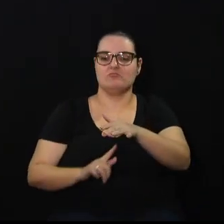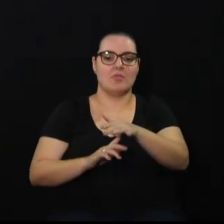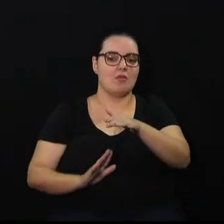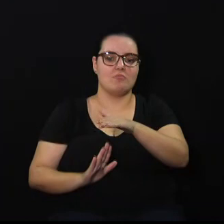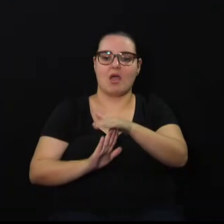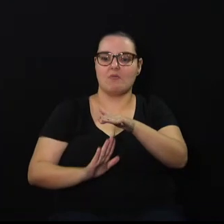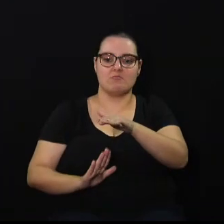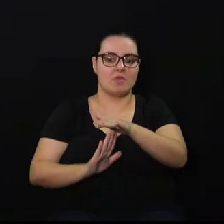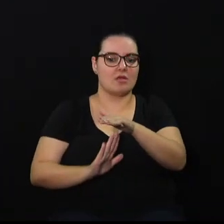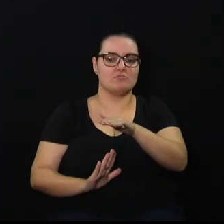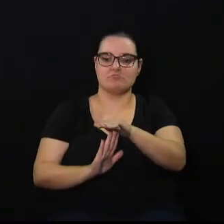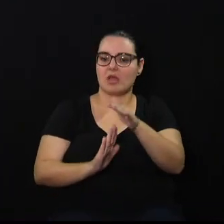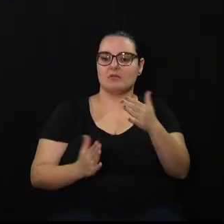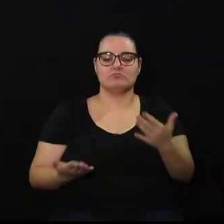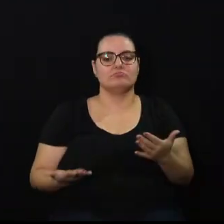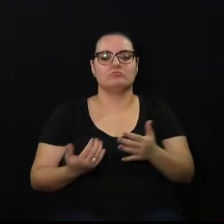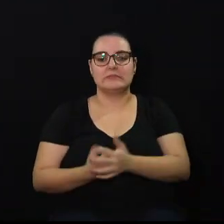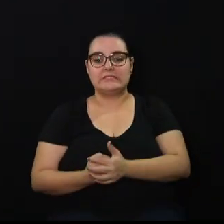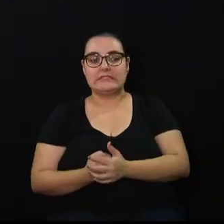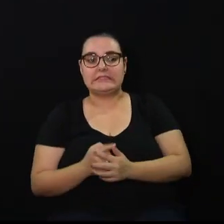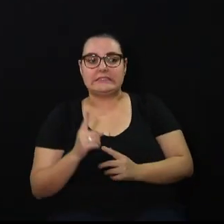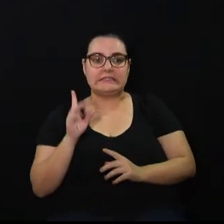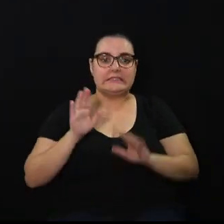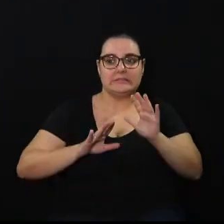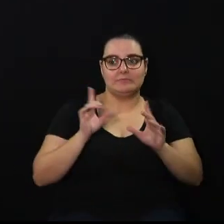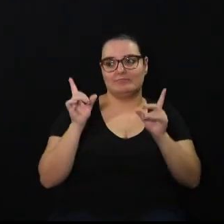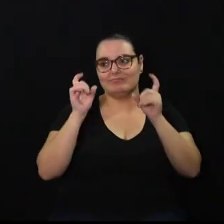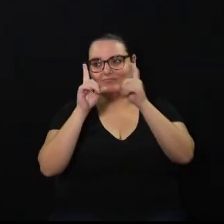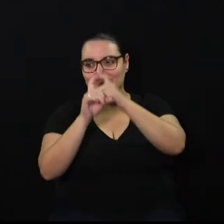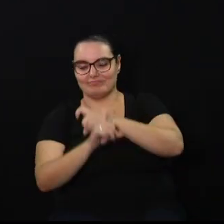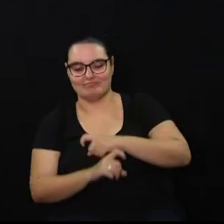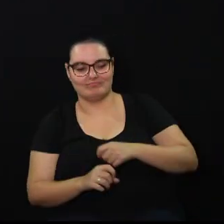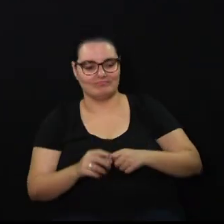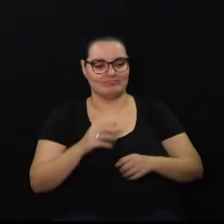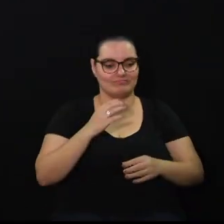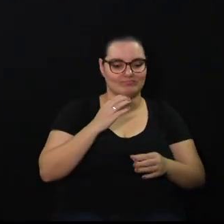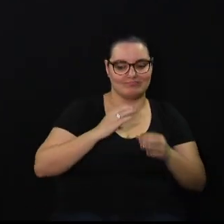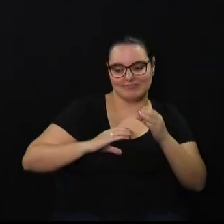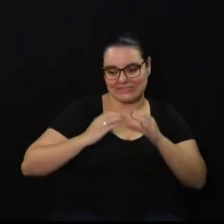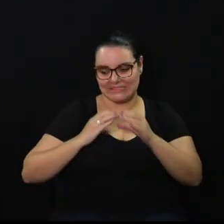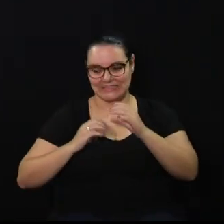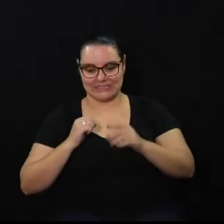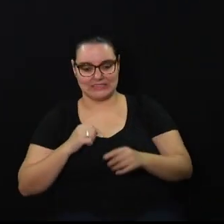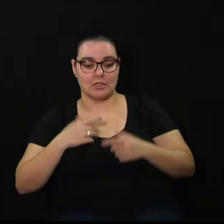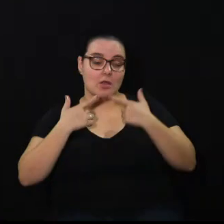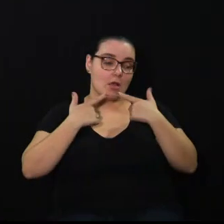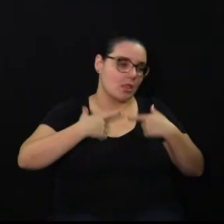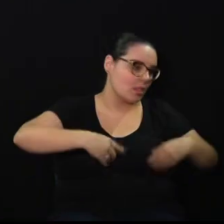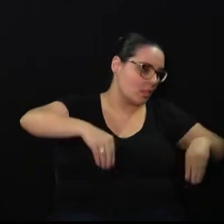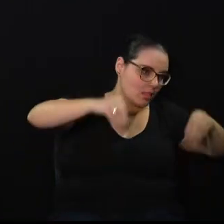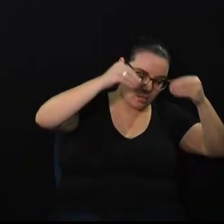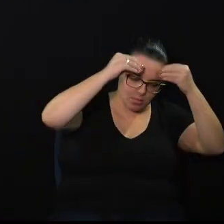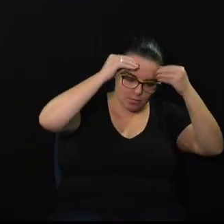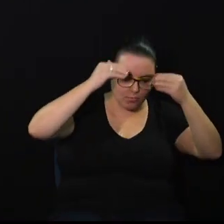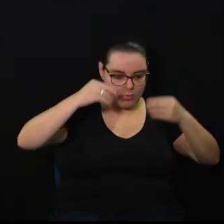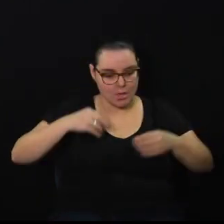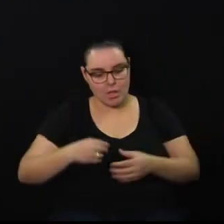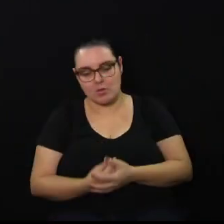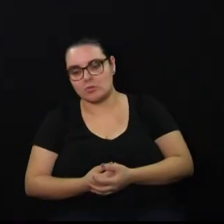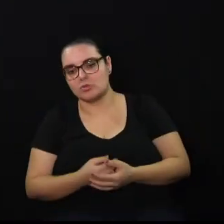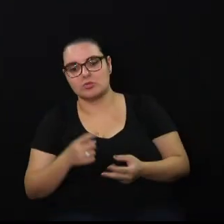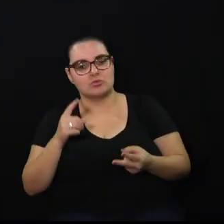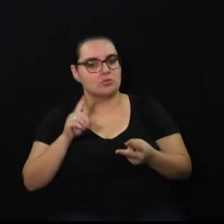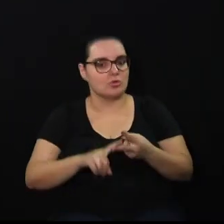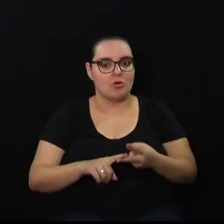uma dificuldade dessa comunicação social pode ser como a linguagem verbal ou não verbal então não é porque o